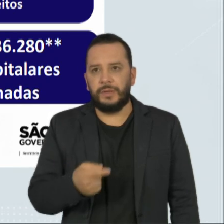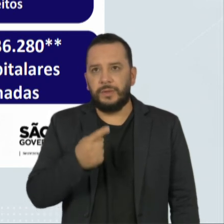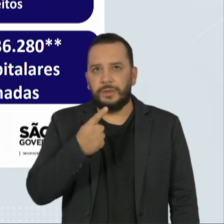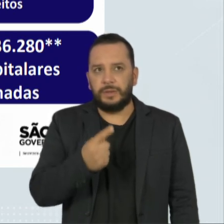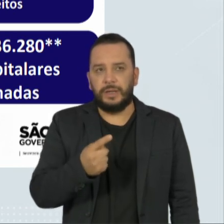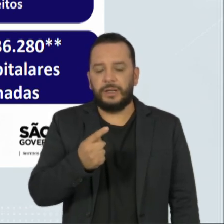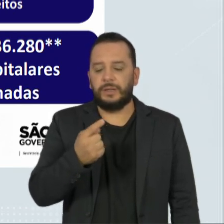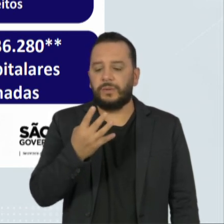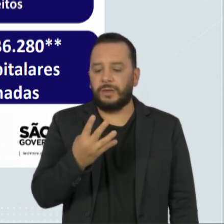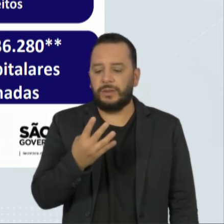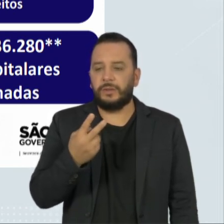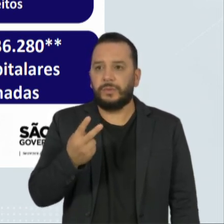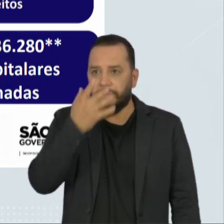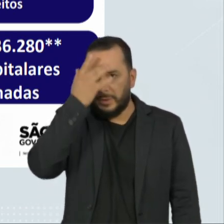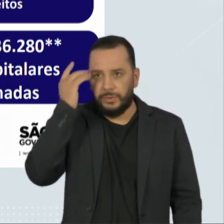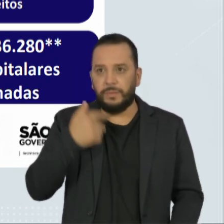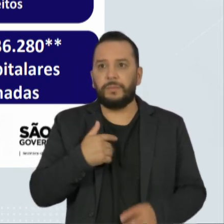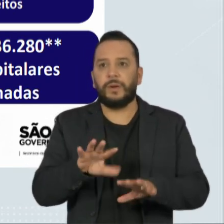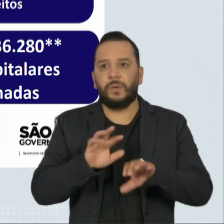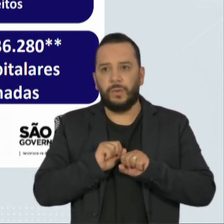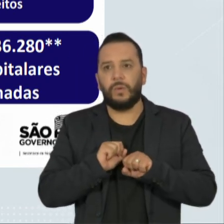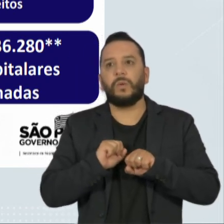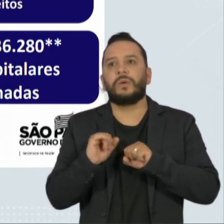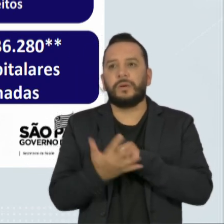978.142 casos confirmados, com